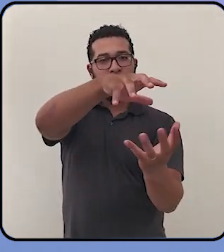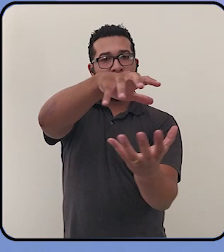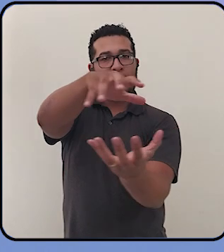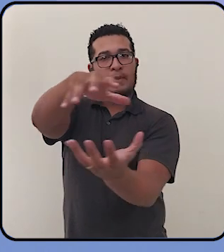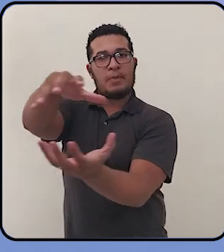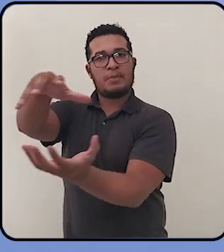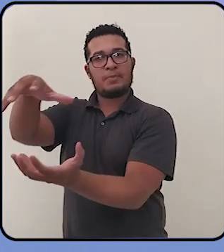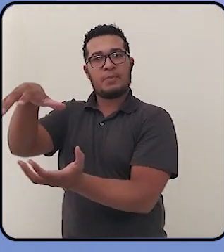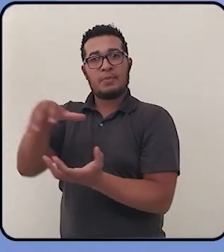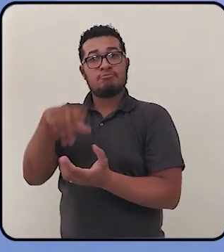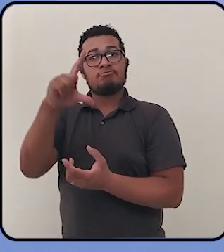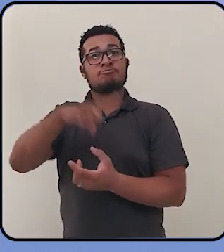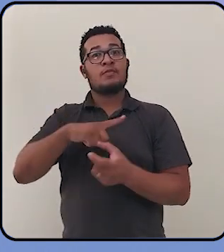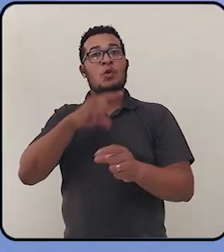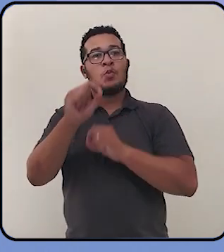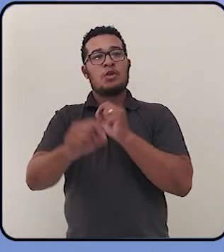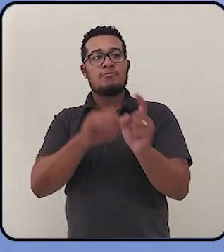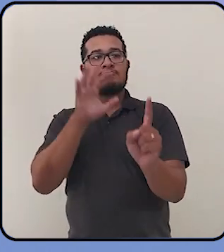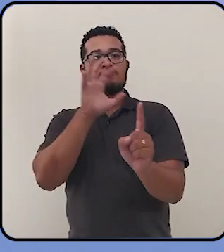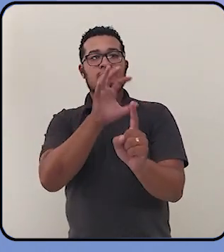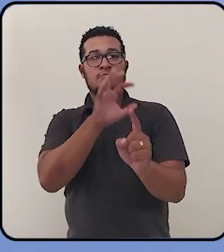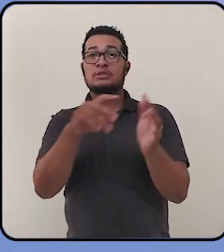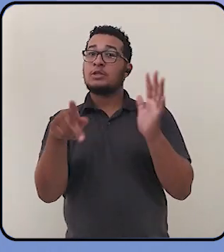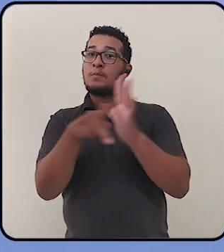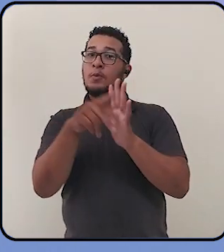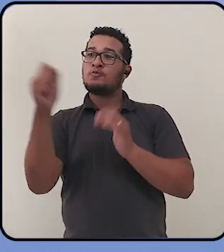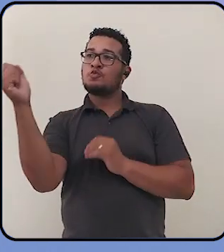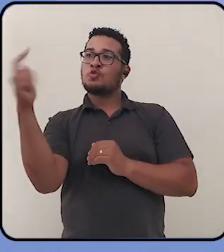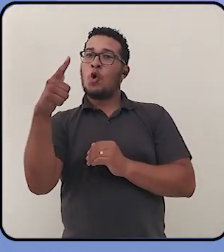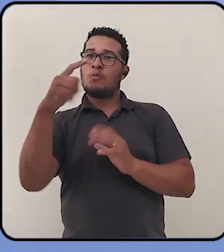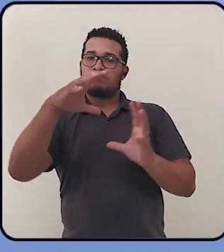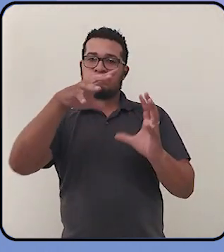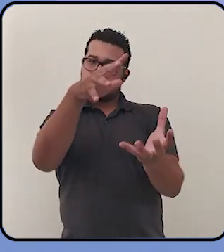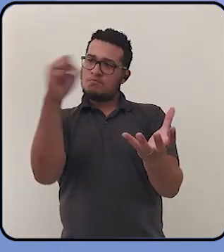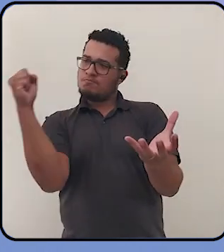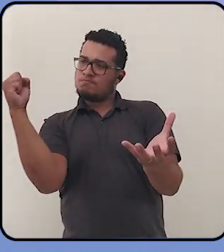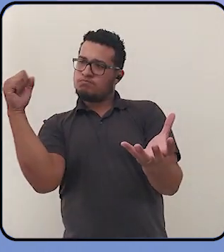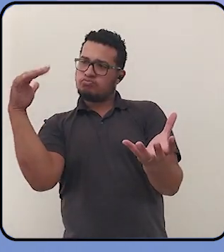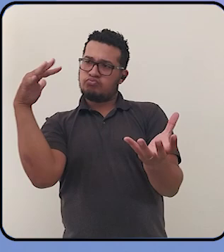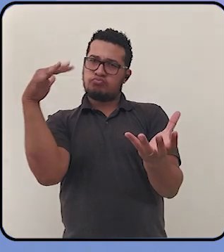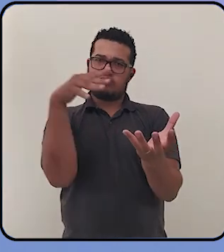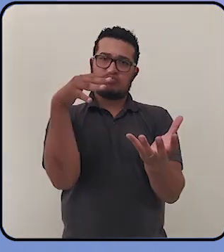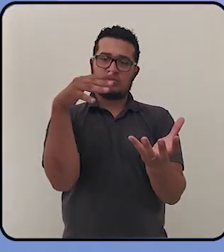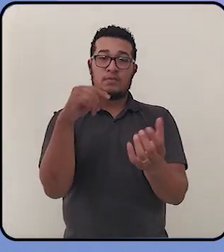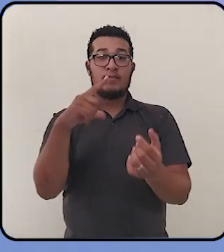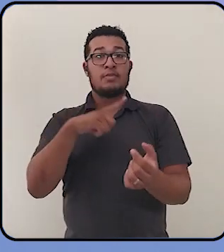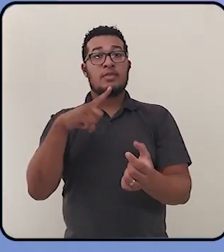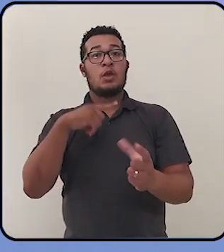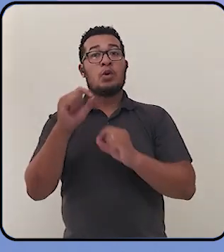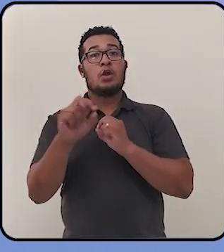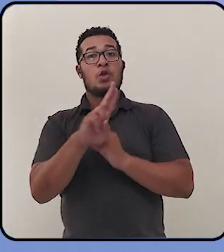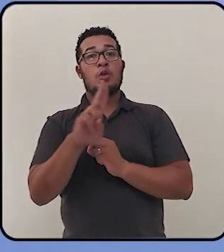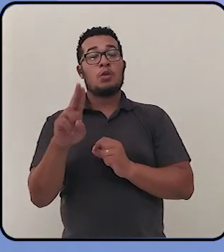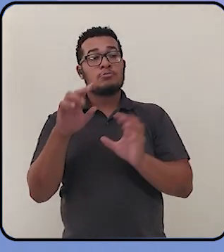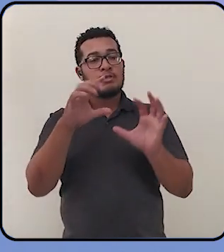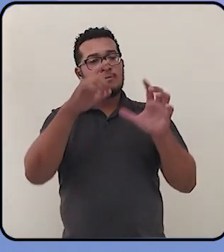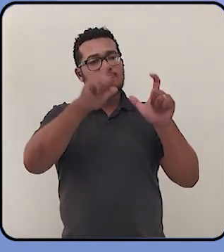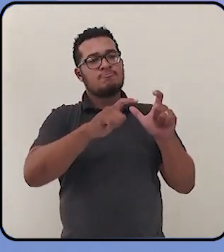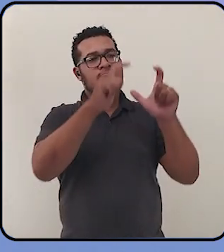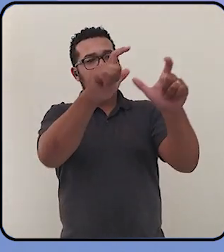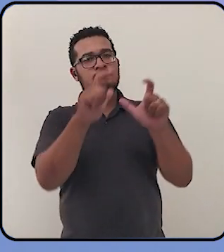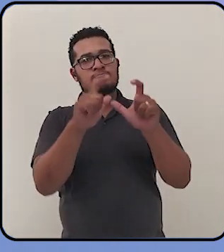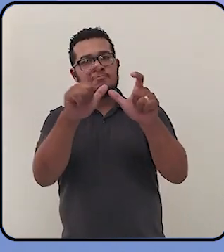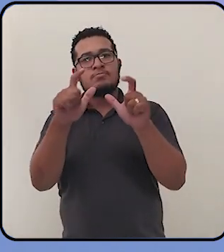é a incidência dos raios solares sobre a superfície terrestre. Nesse caso, nós temos um zoneamento climático